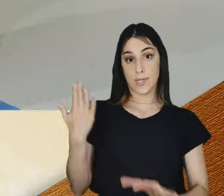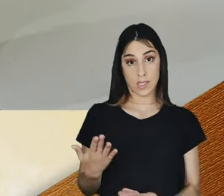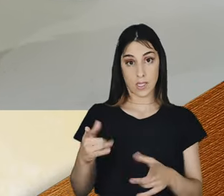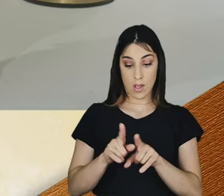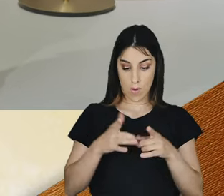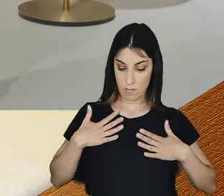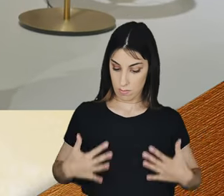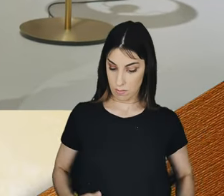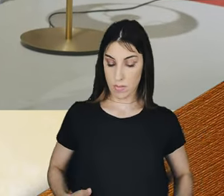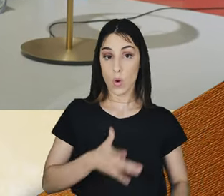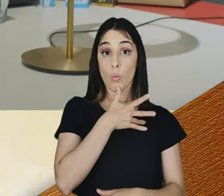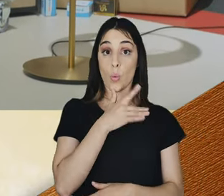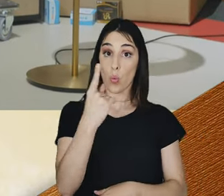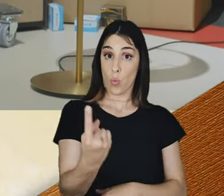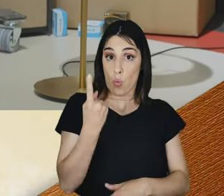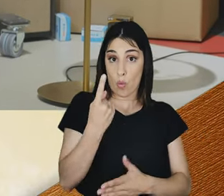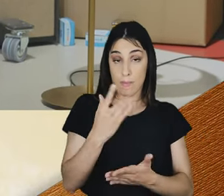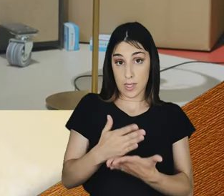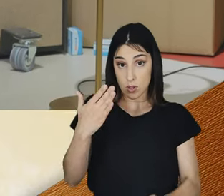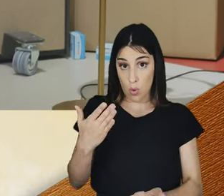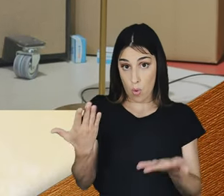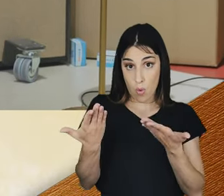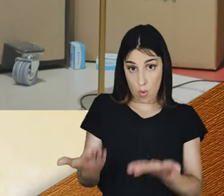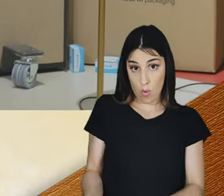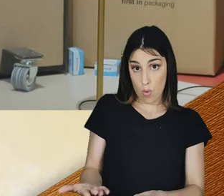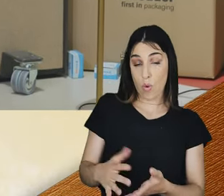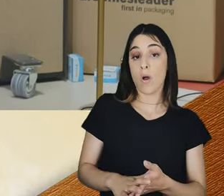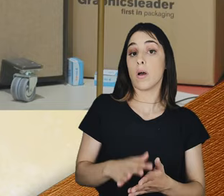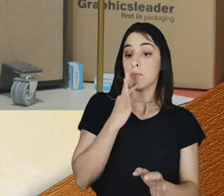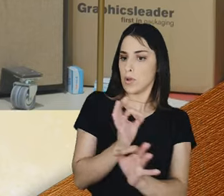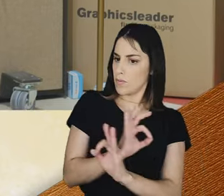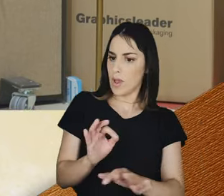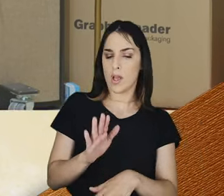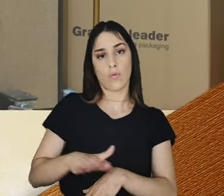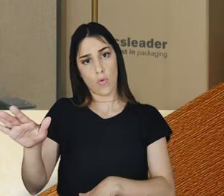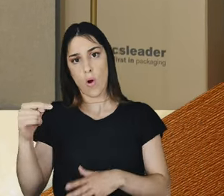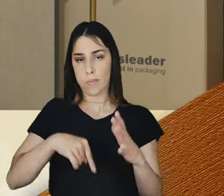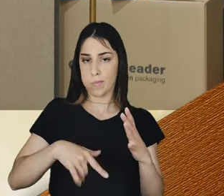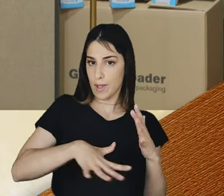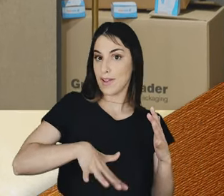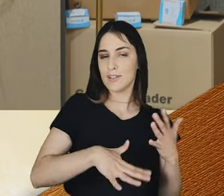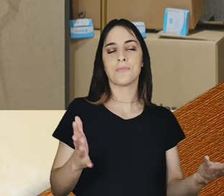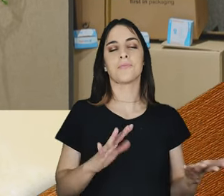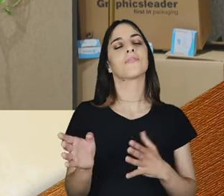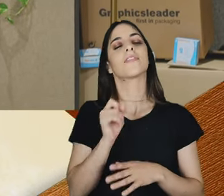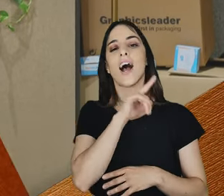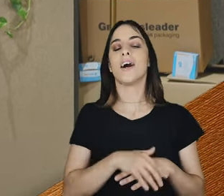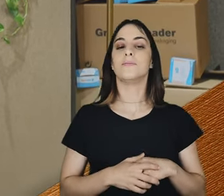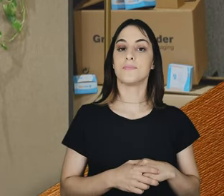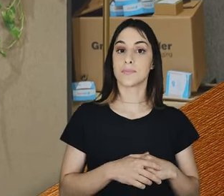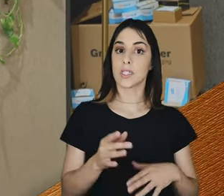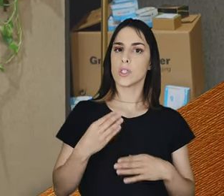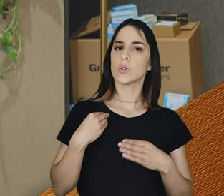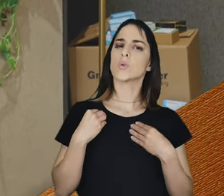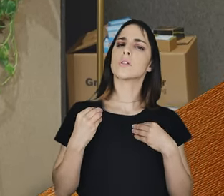monocromática. Uhum. É aquilo que está agora a ser a sensação. Lá fora, cá dentro, na berra. Lado, na berra, exatamente. Vou dizer. E o